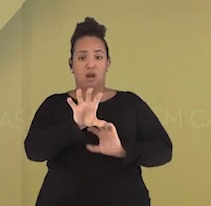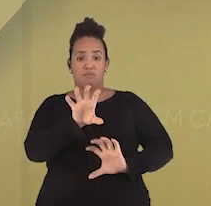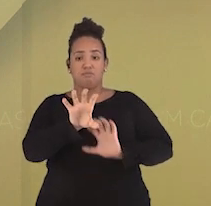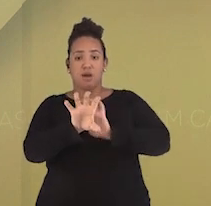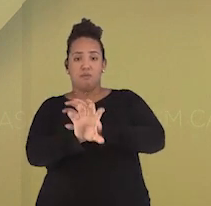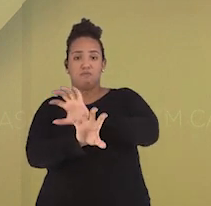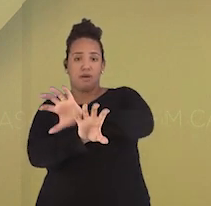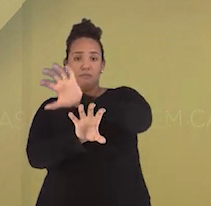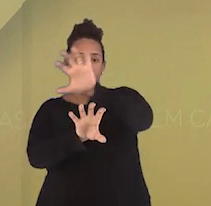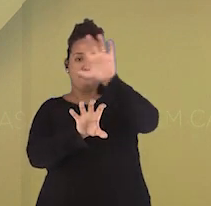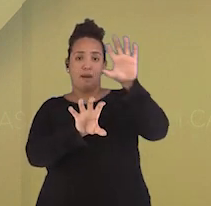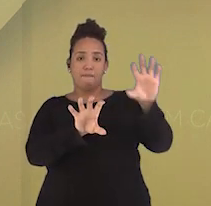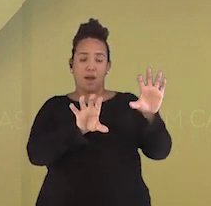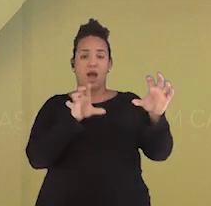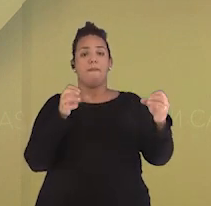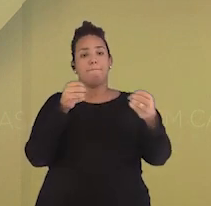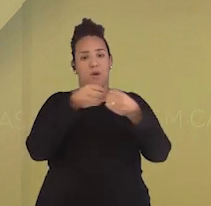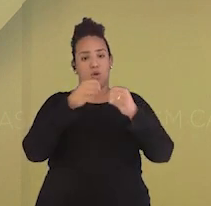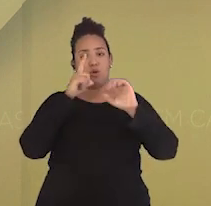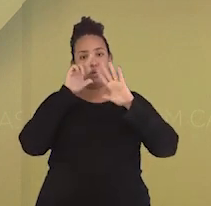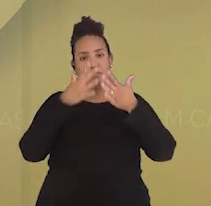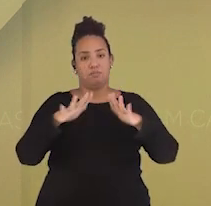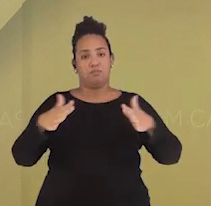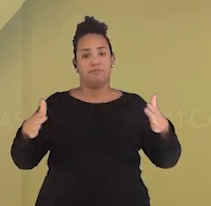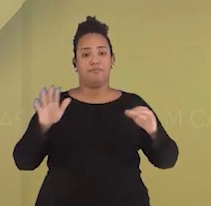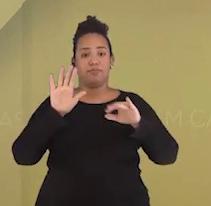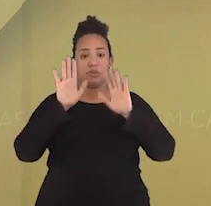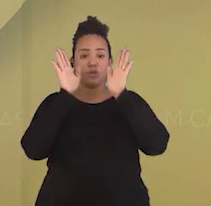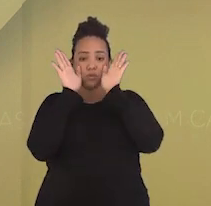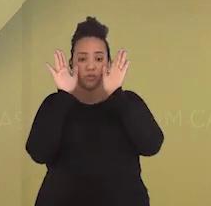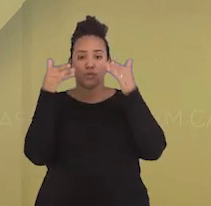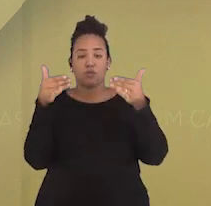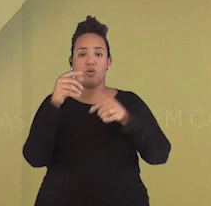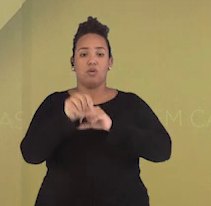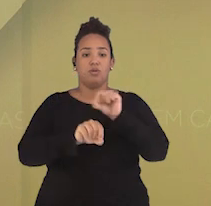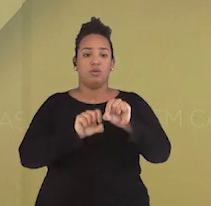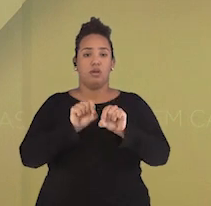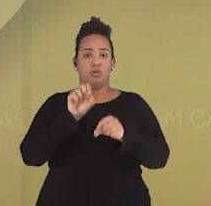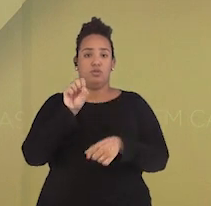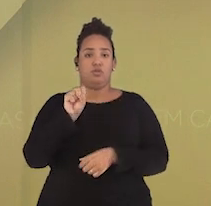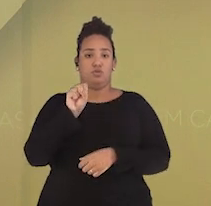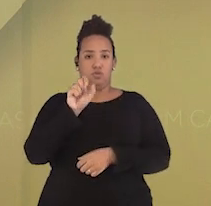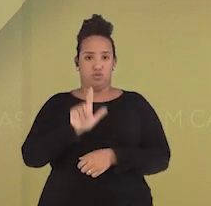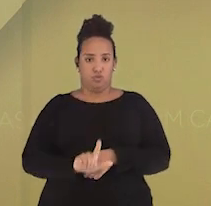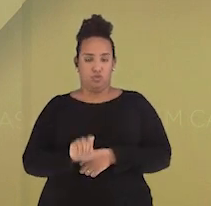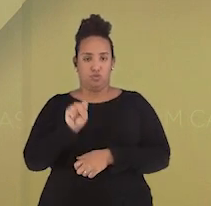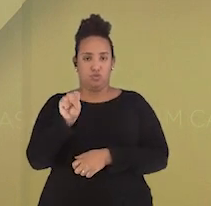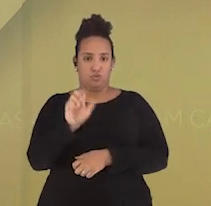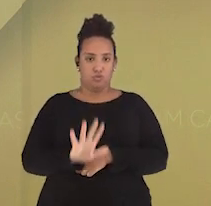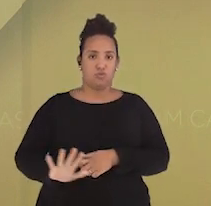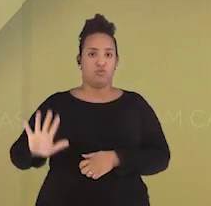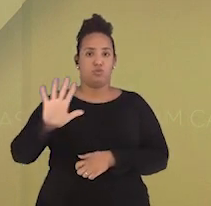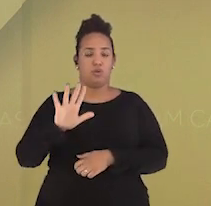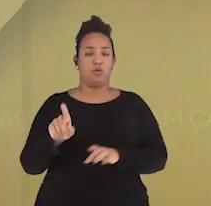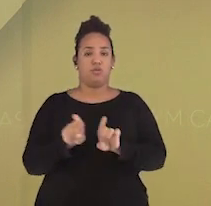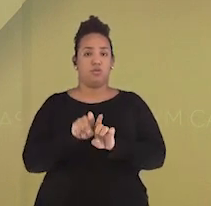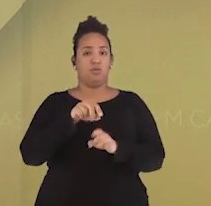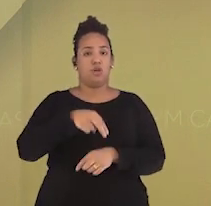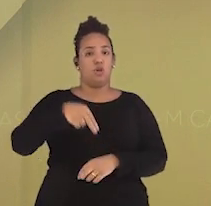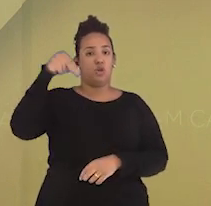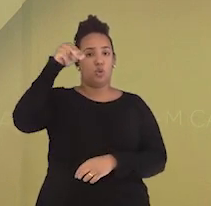do mar. Mas o destaque mesmo é para as regiões sudeste, sul e